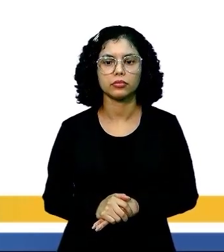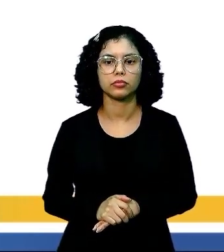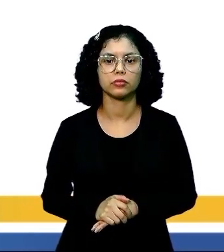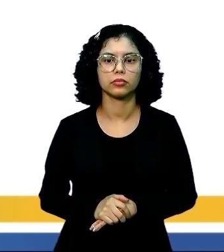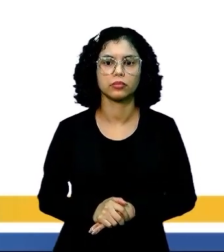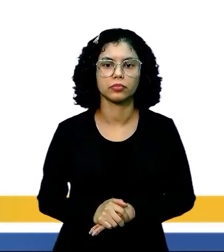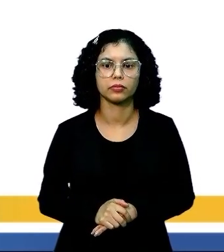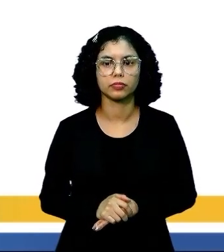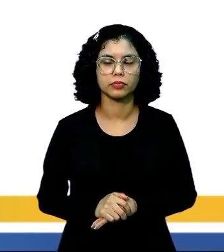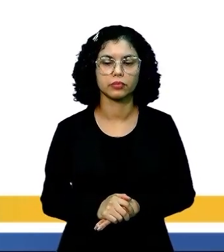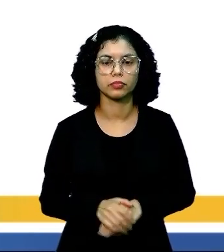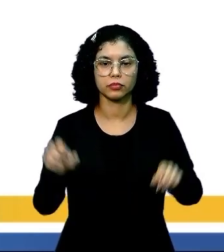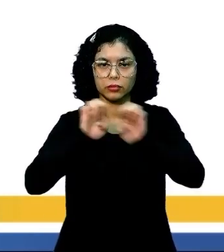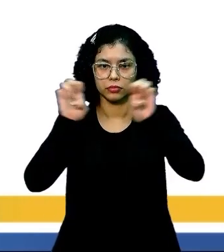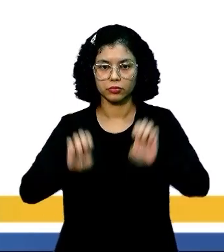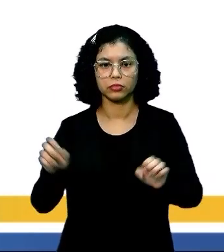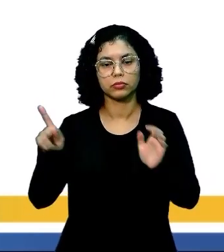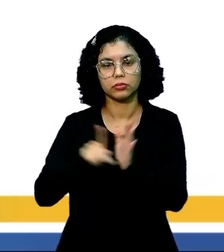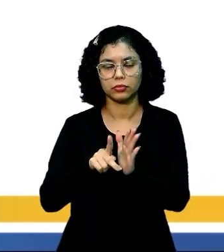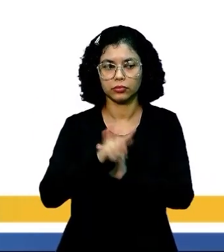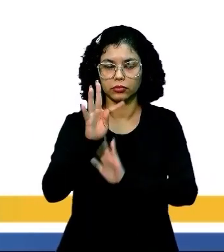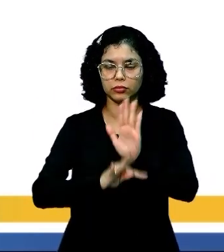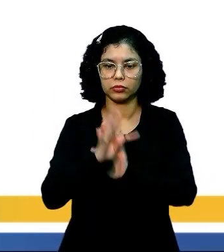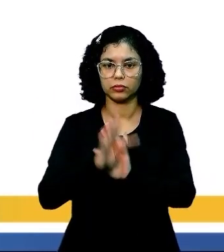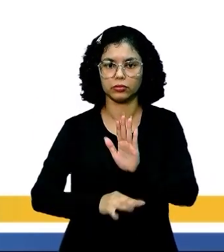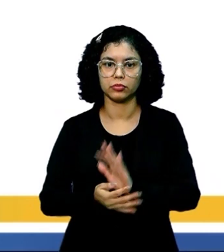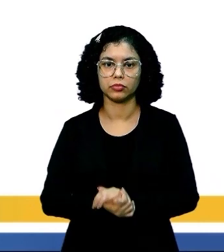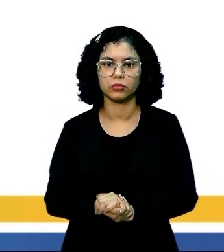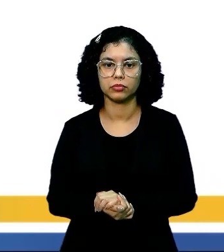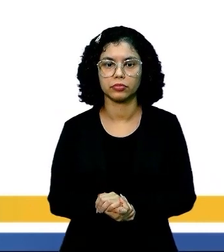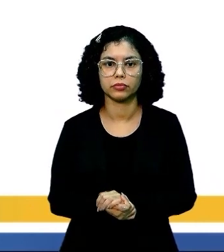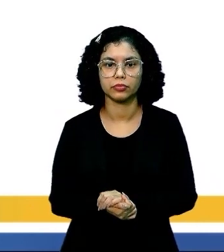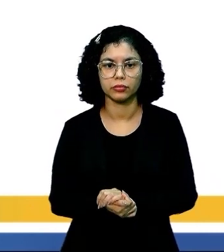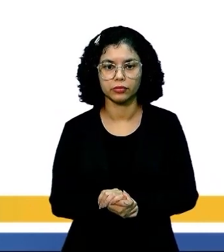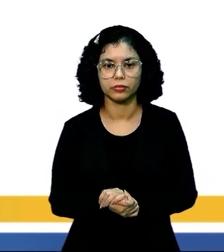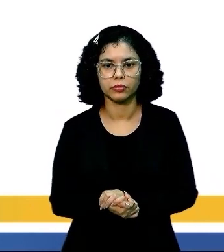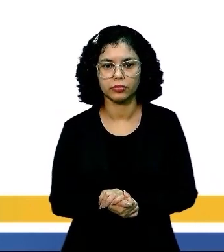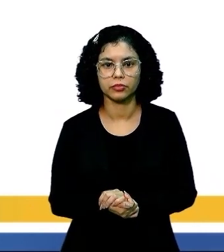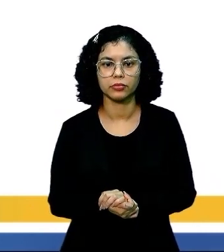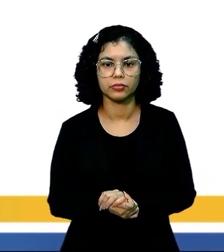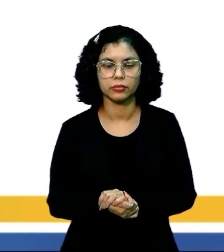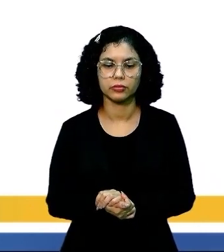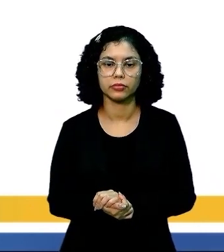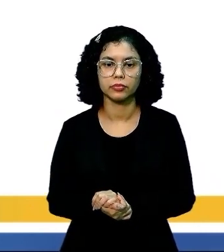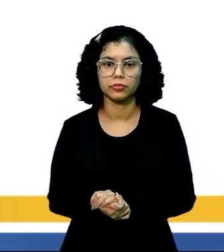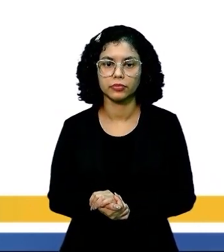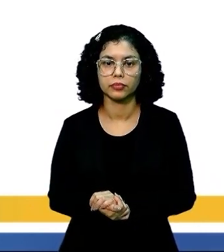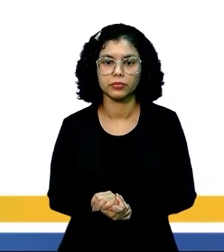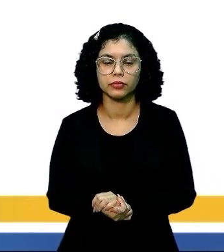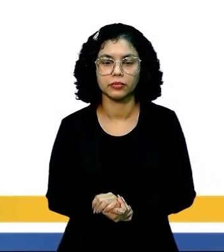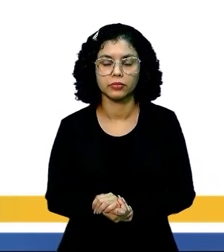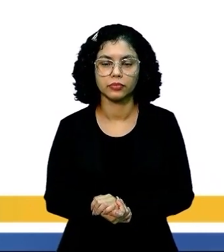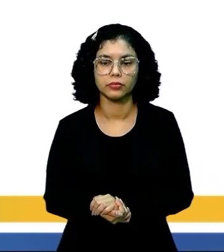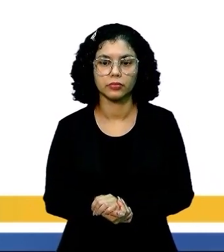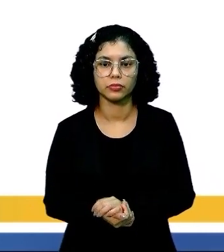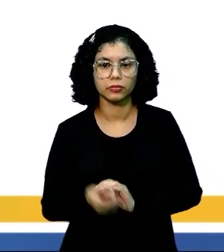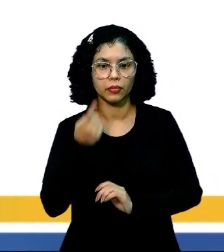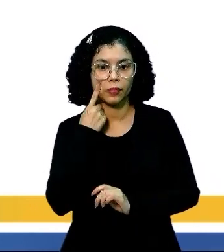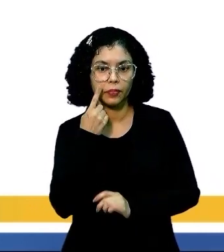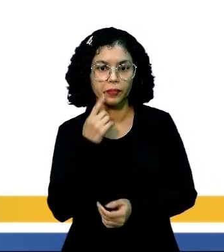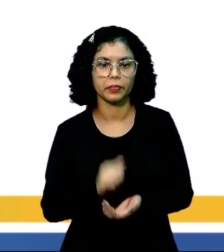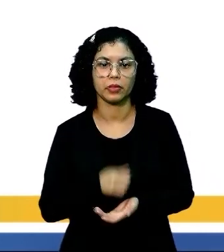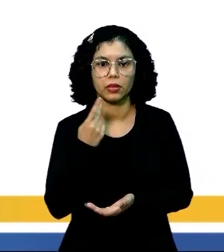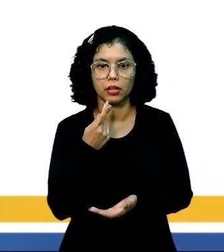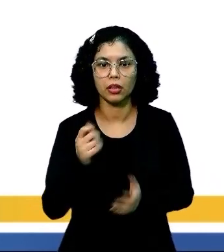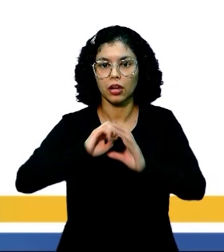observando bem aqui na estrutura do texto, né? A gente já leu os dois primeiros parágrafos, perdão, né? Mas observe que aí vai falando,